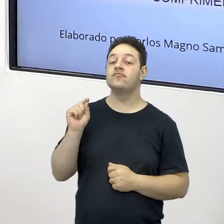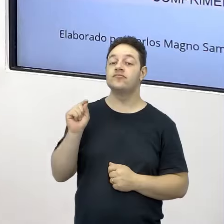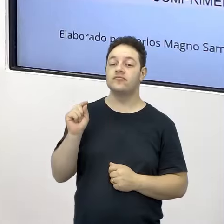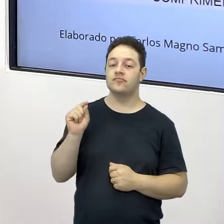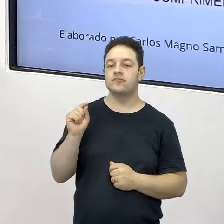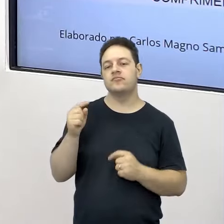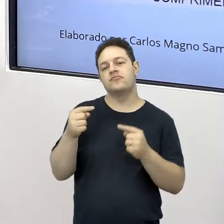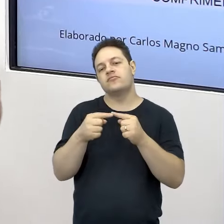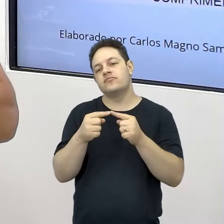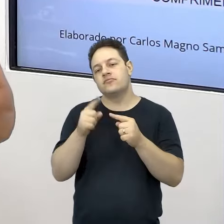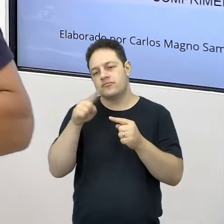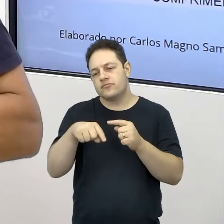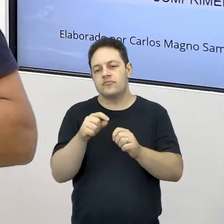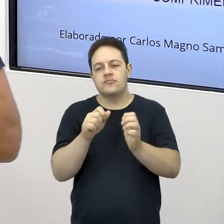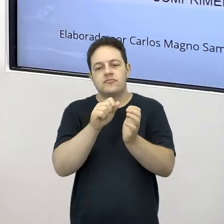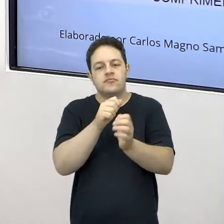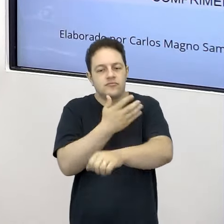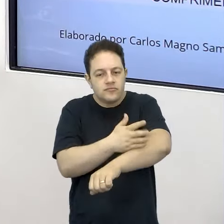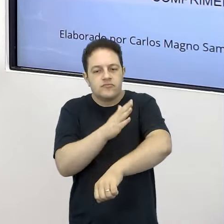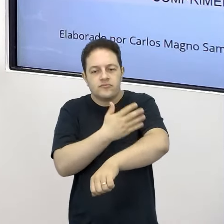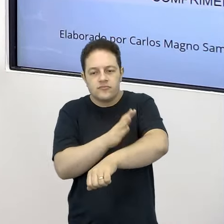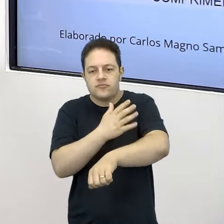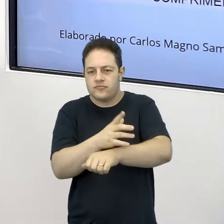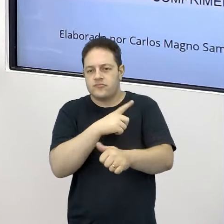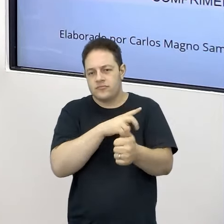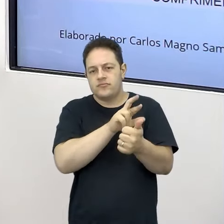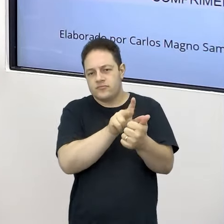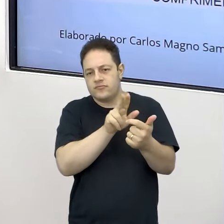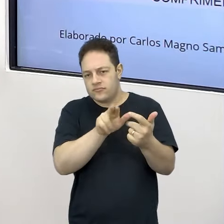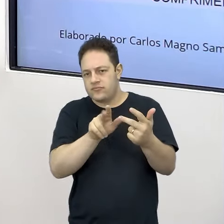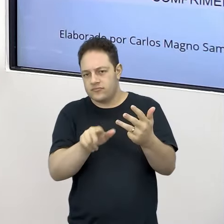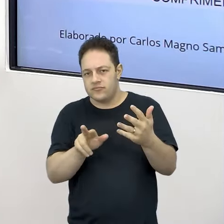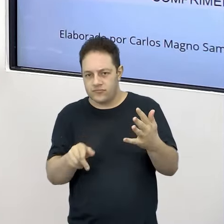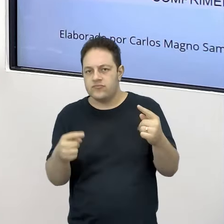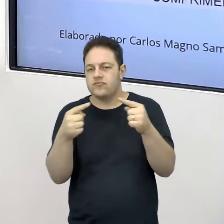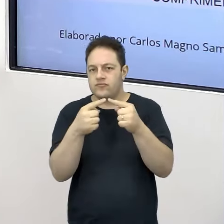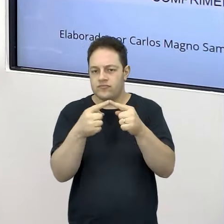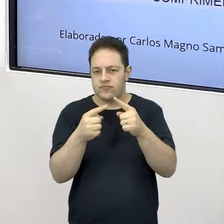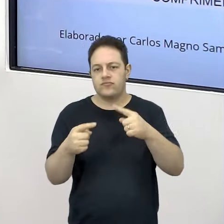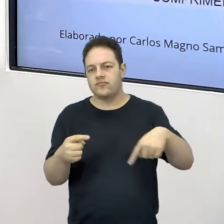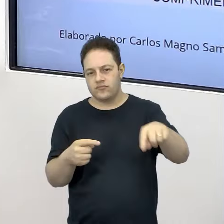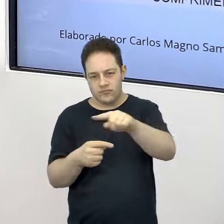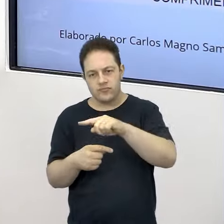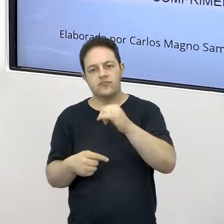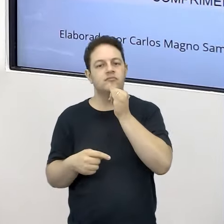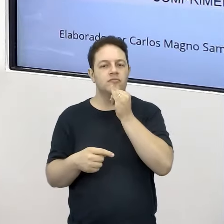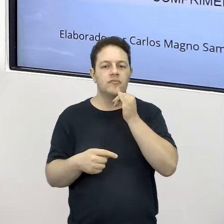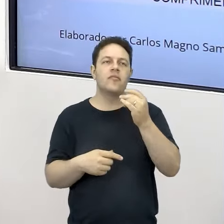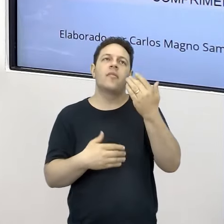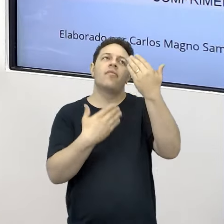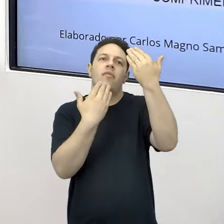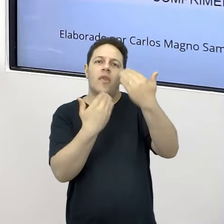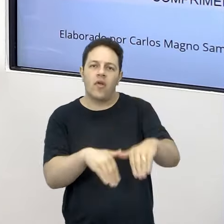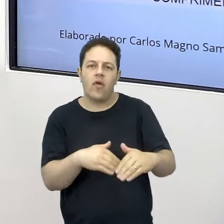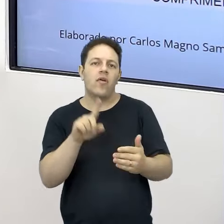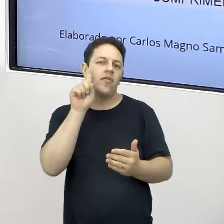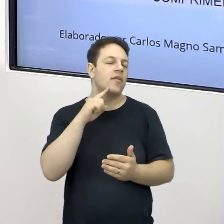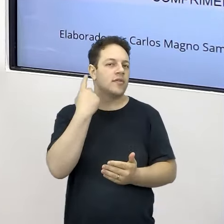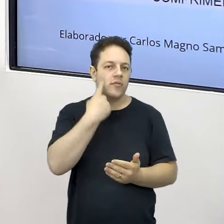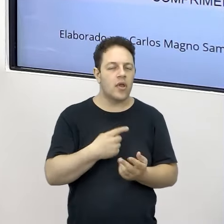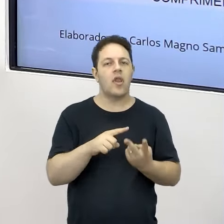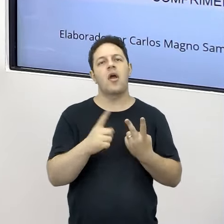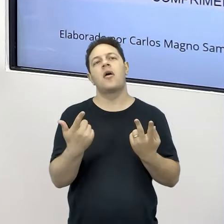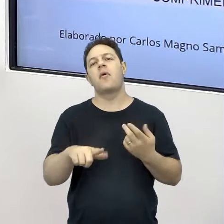uma configuração de um exercício ou de diversos exercícios que já fizeram parte de provas de vestibular, do